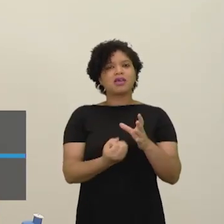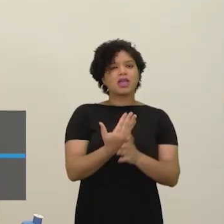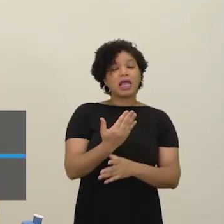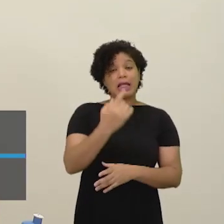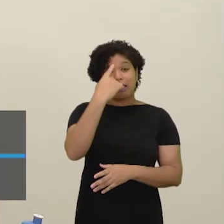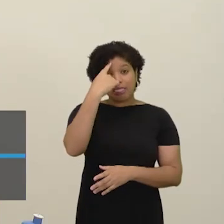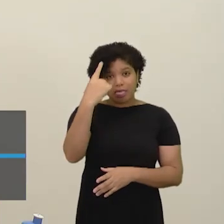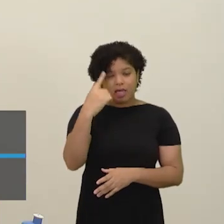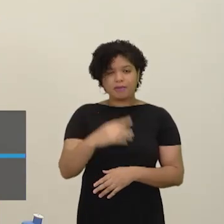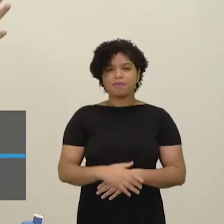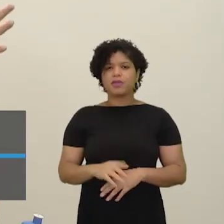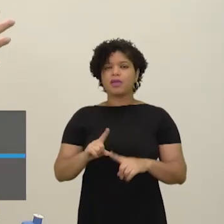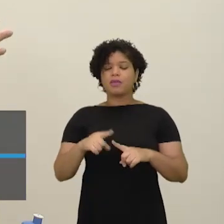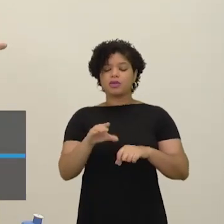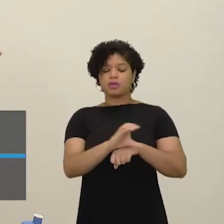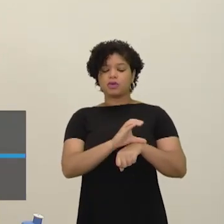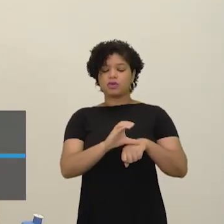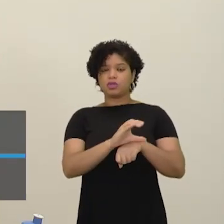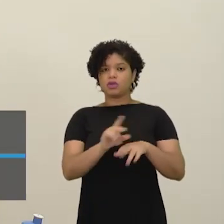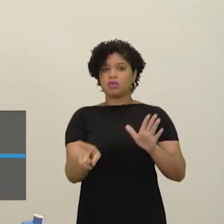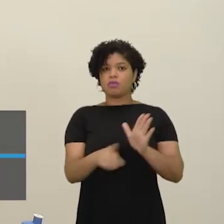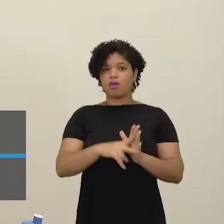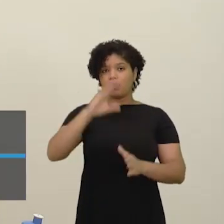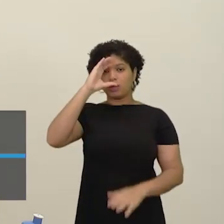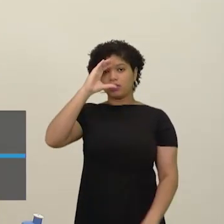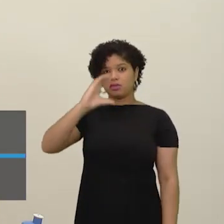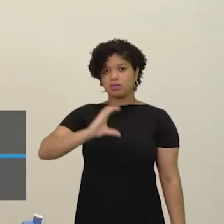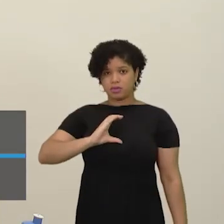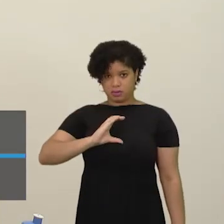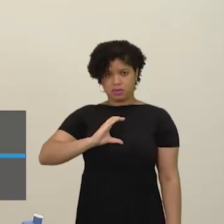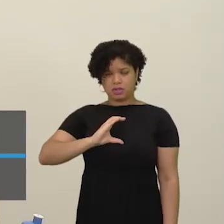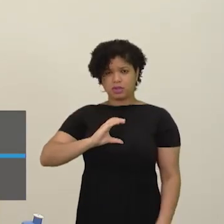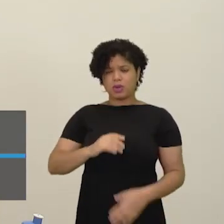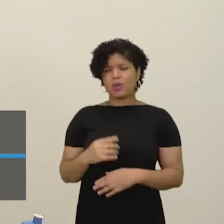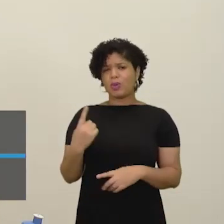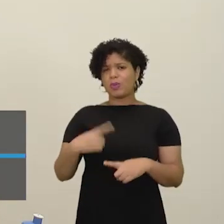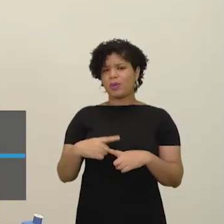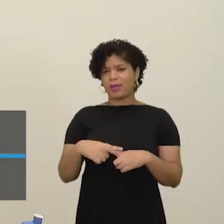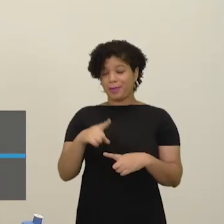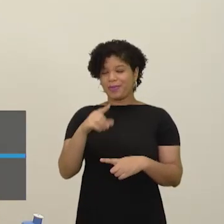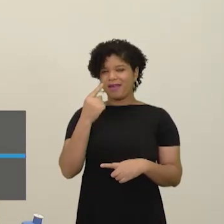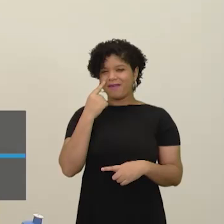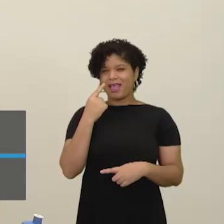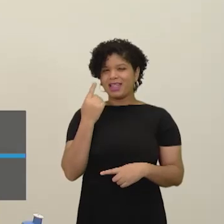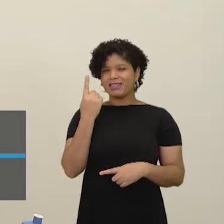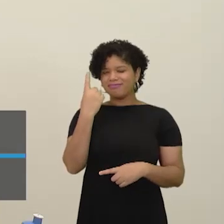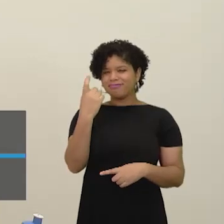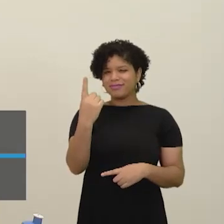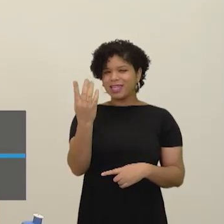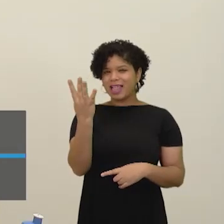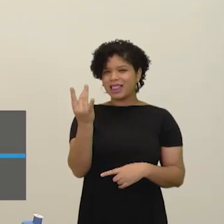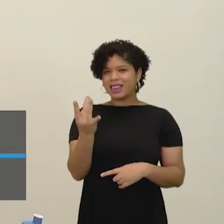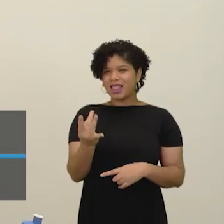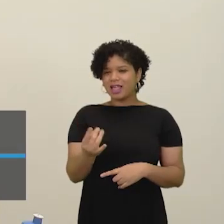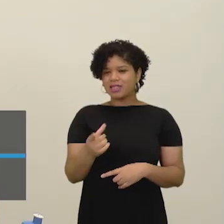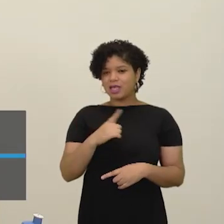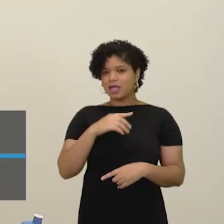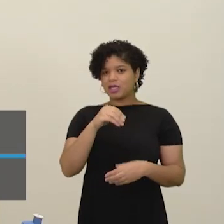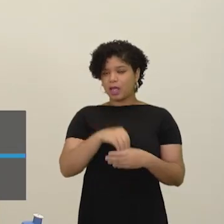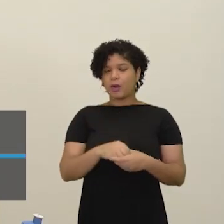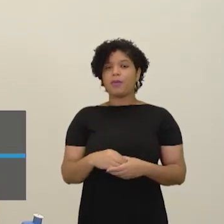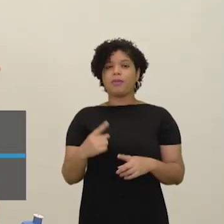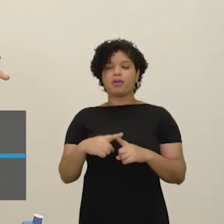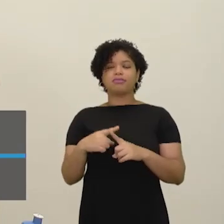Constituição, ela é chamada de Constituição Cidadã, né? Porque, inclusive, ela tem um detalhe muito interessante. Depois de